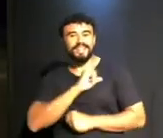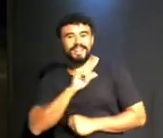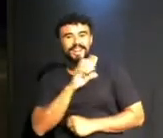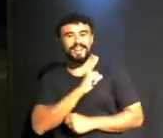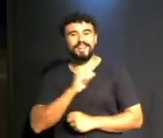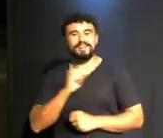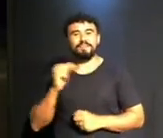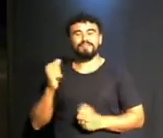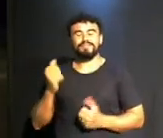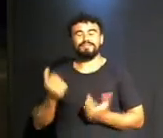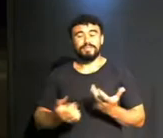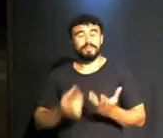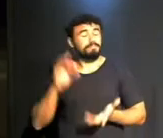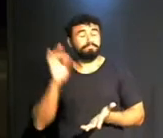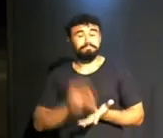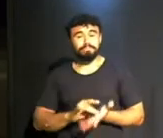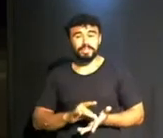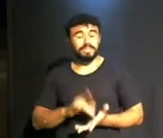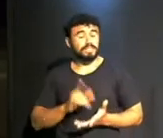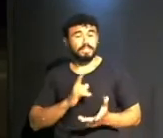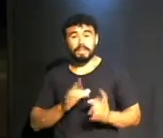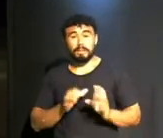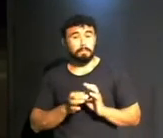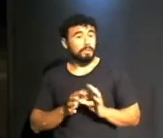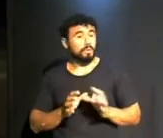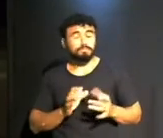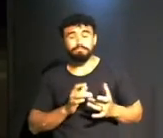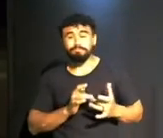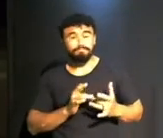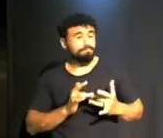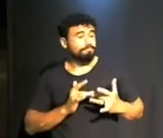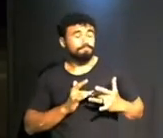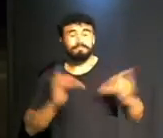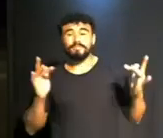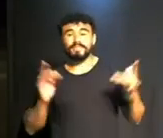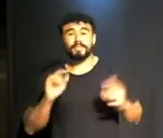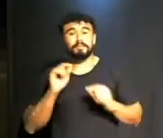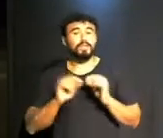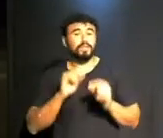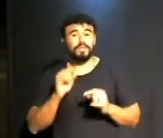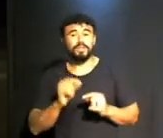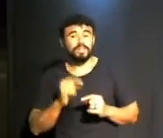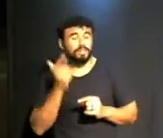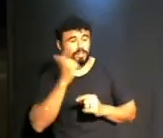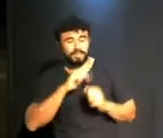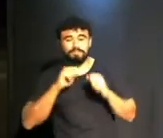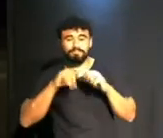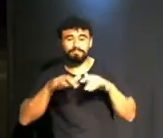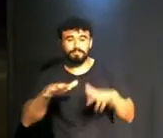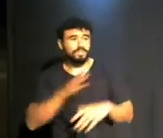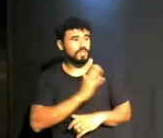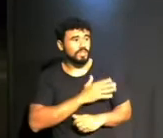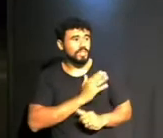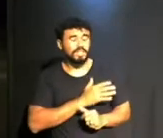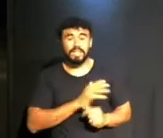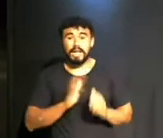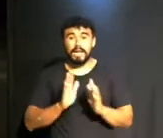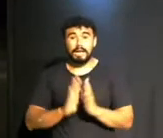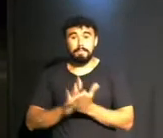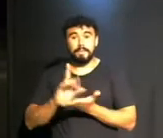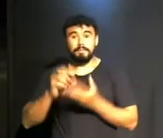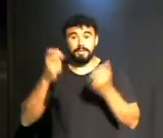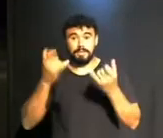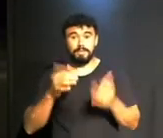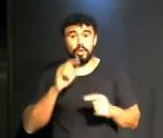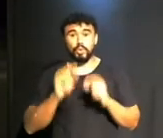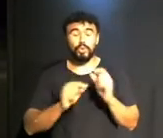de tal forma que está pronto aí ao extremo para alcançar o nosso coração a Bíblia nos